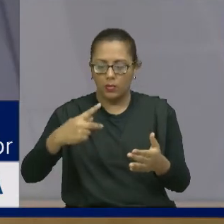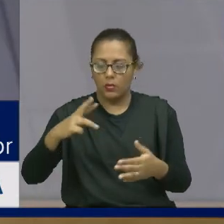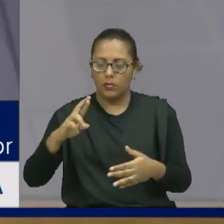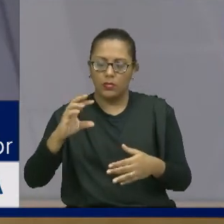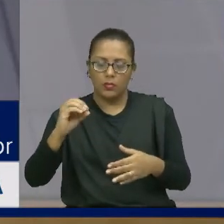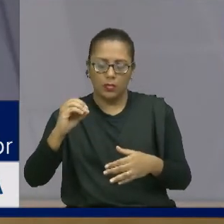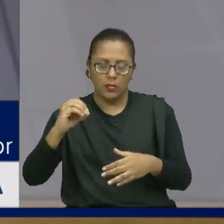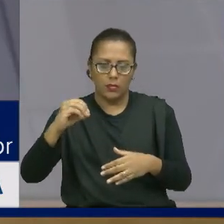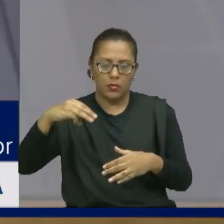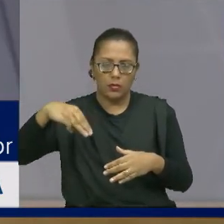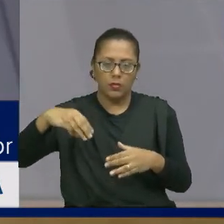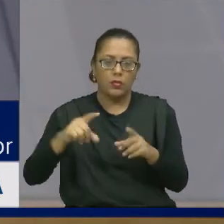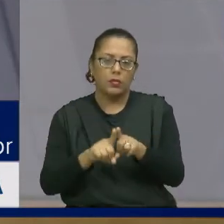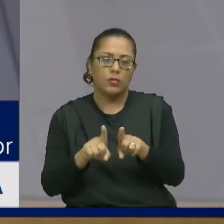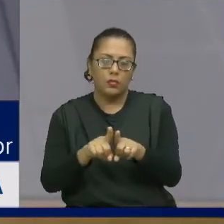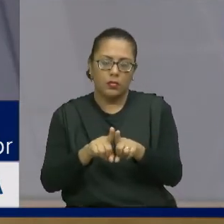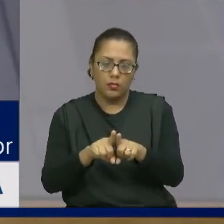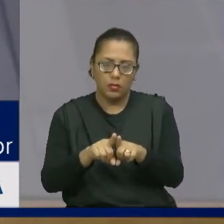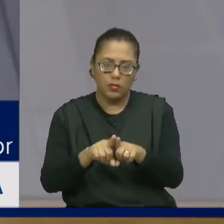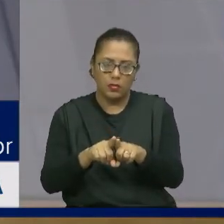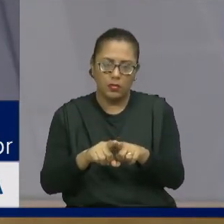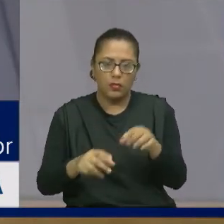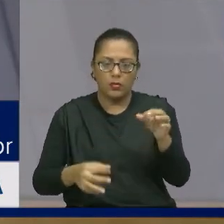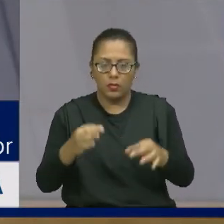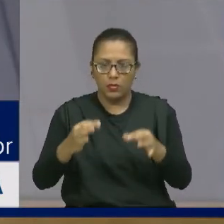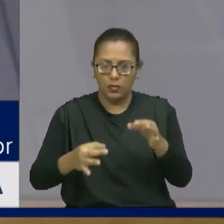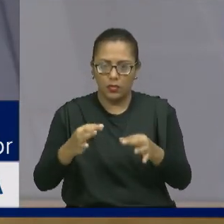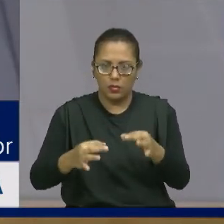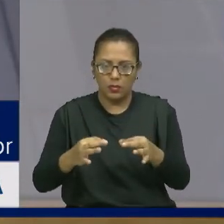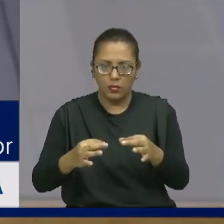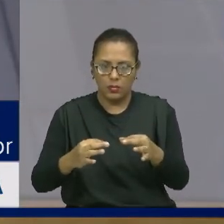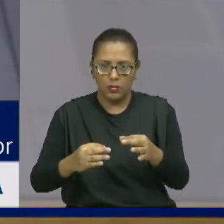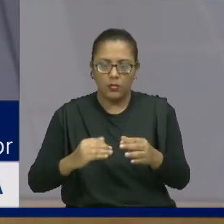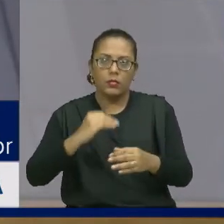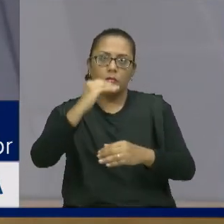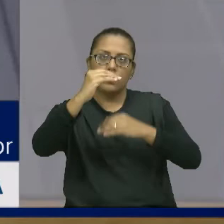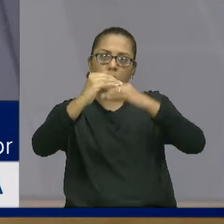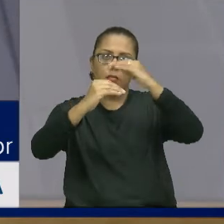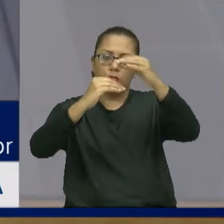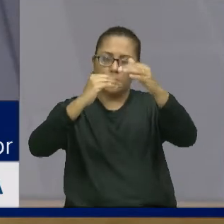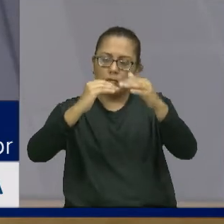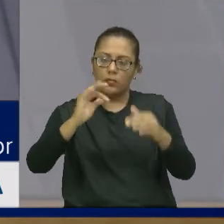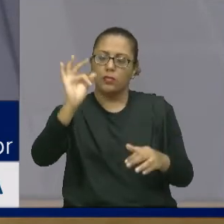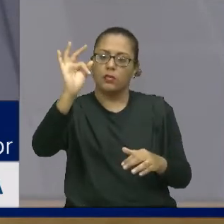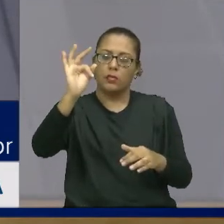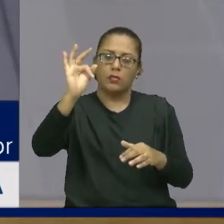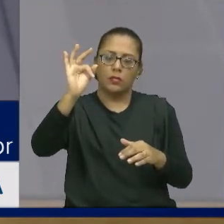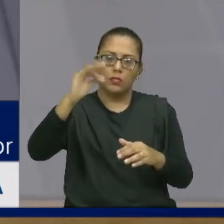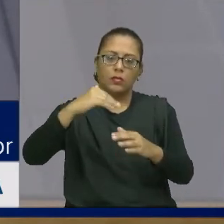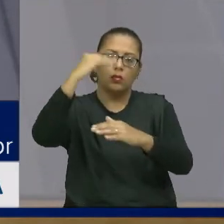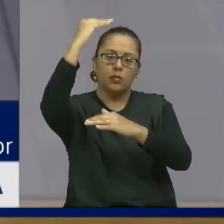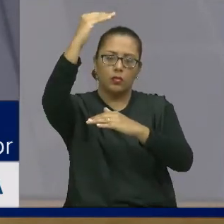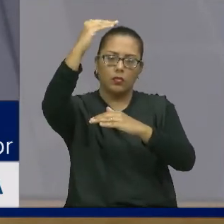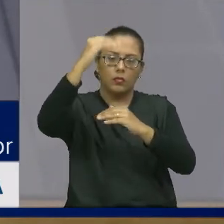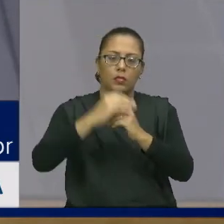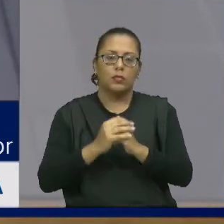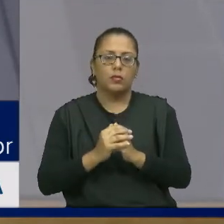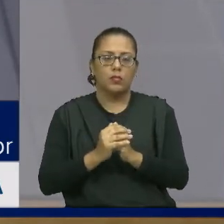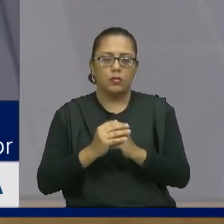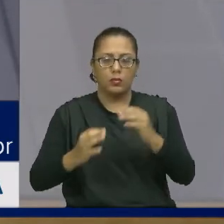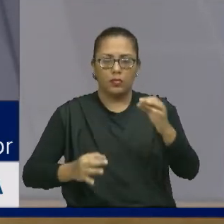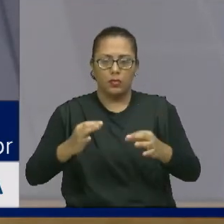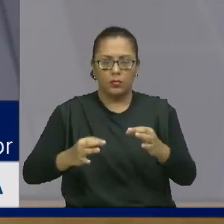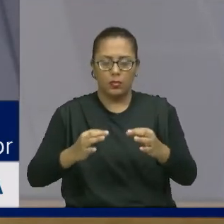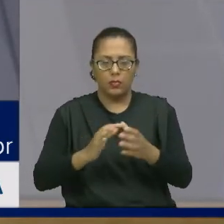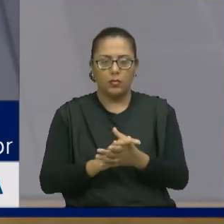um caso em que o julgamento feito por uma instância superior pode anular atos de lançamentos